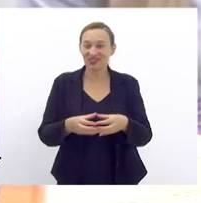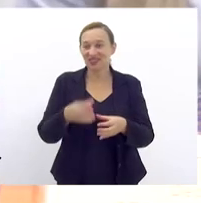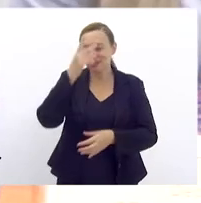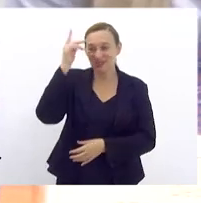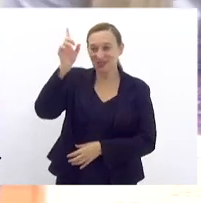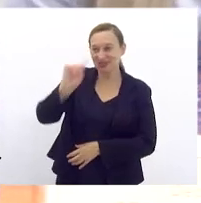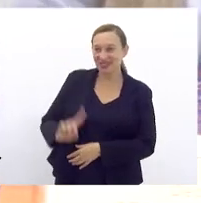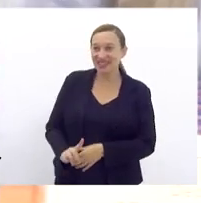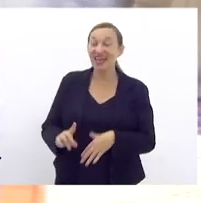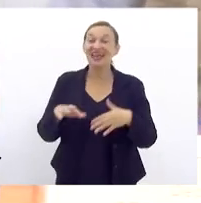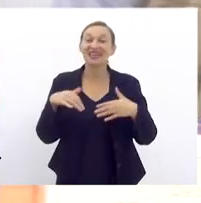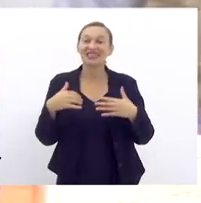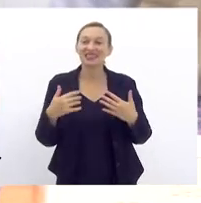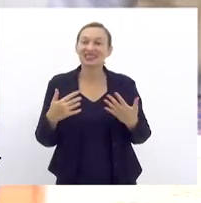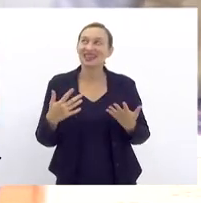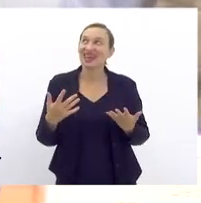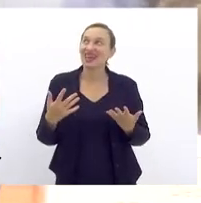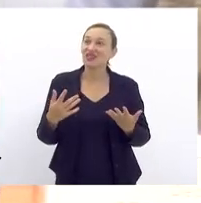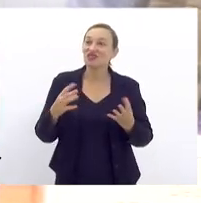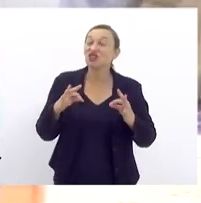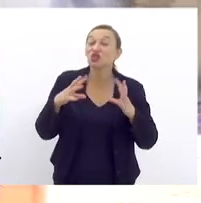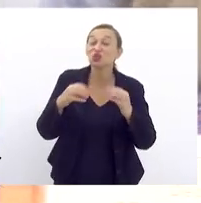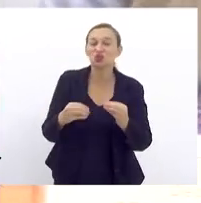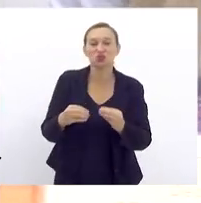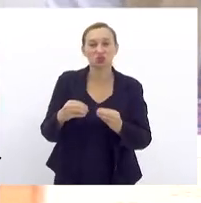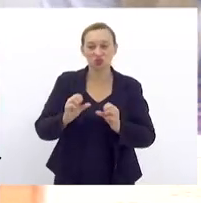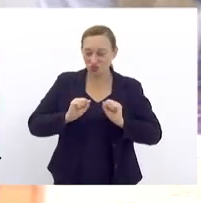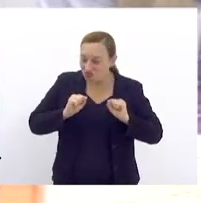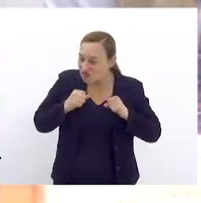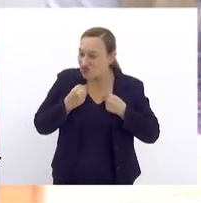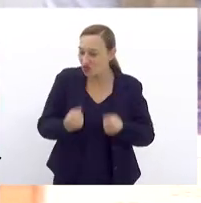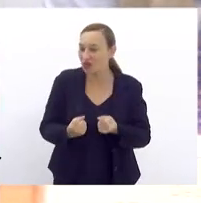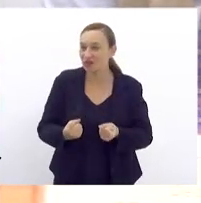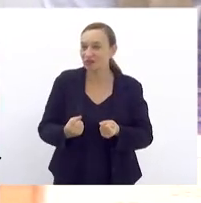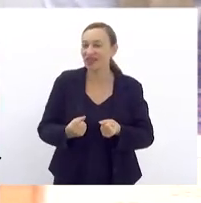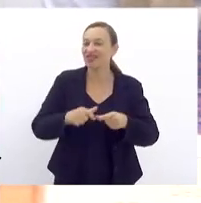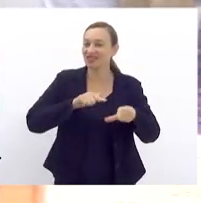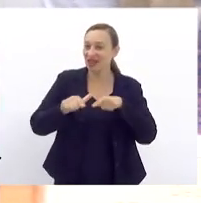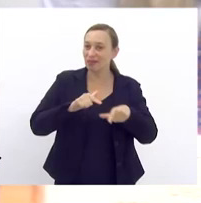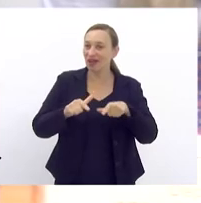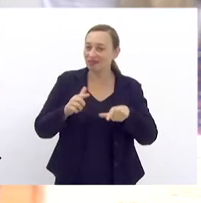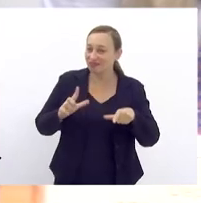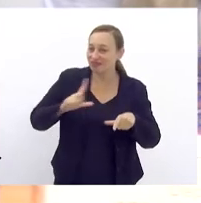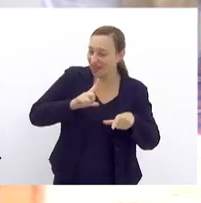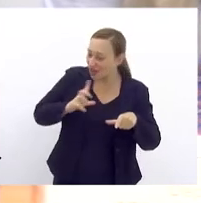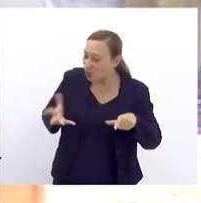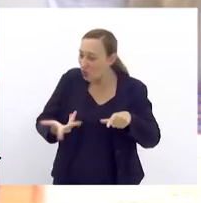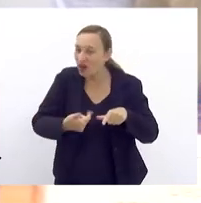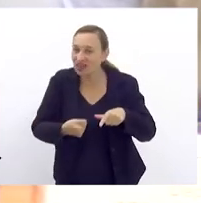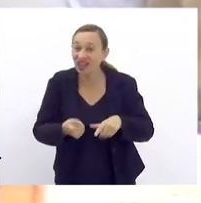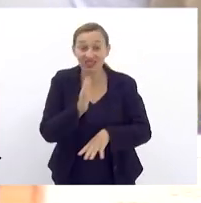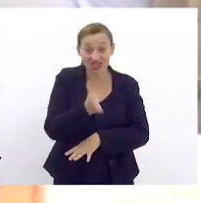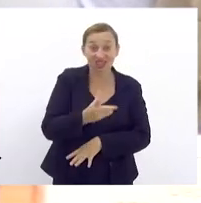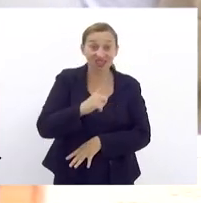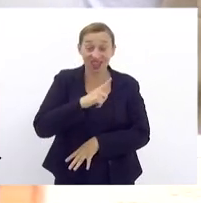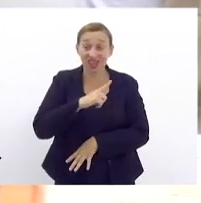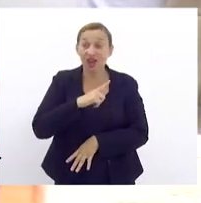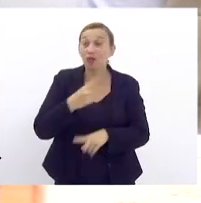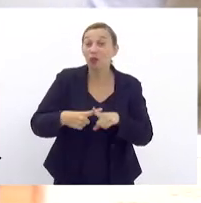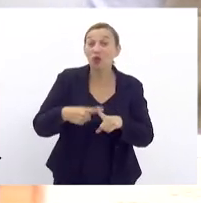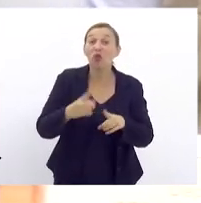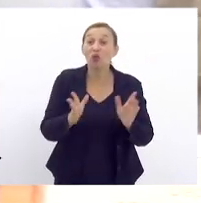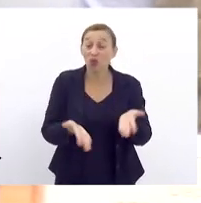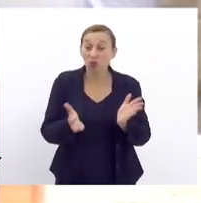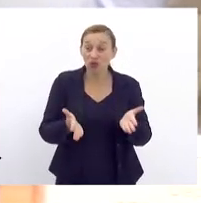é que vou fazer de tudo para que esse mandato tenha propósito e ele terá e sem dúvida já está tendo porque hoje